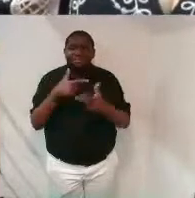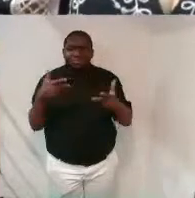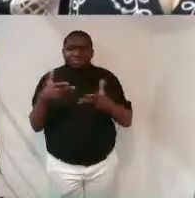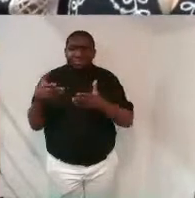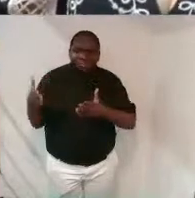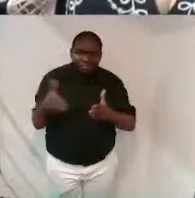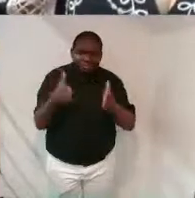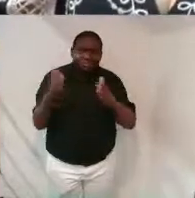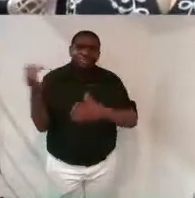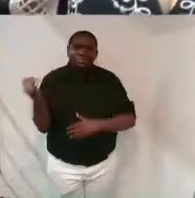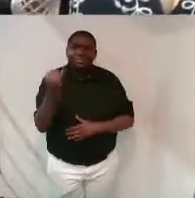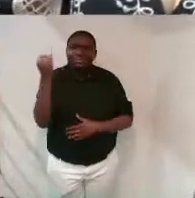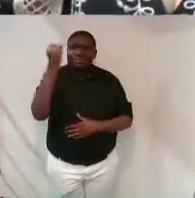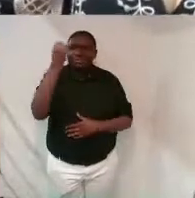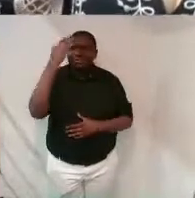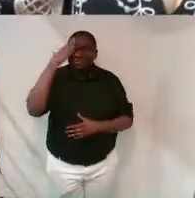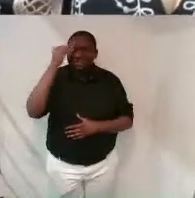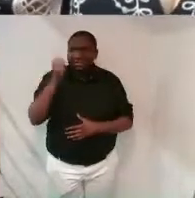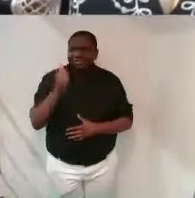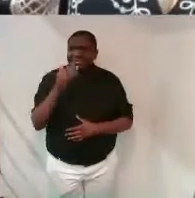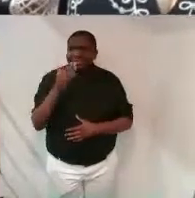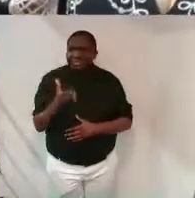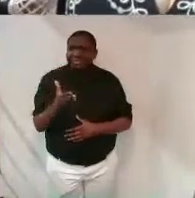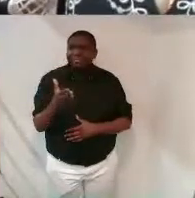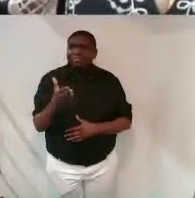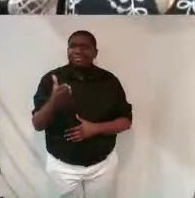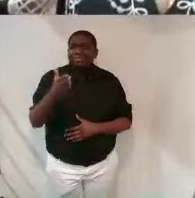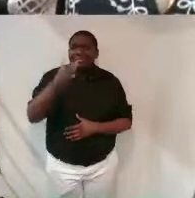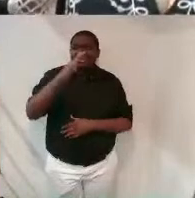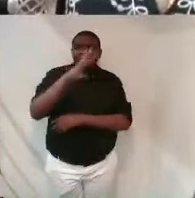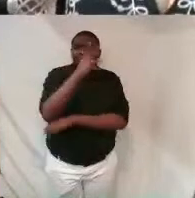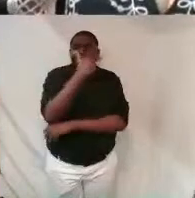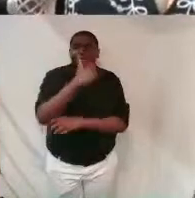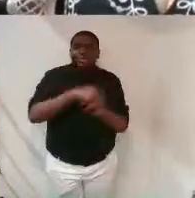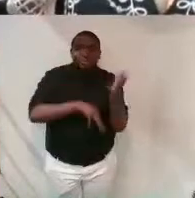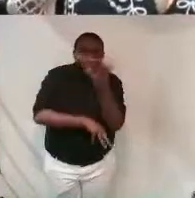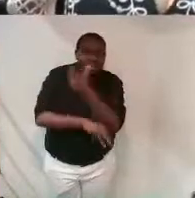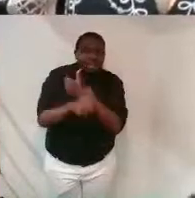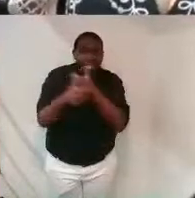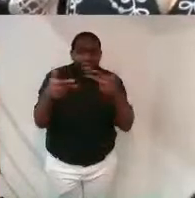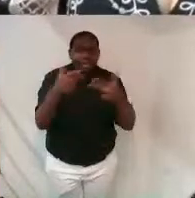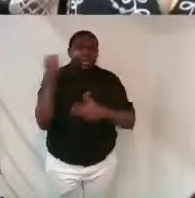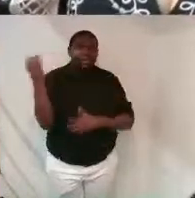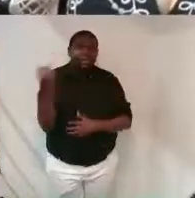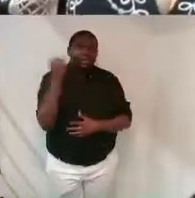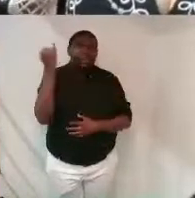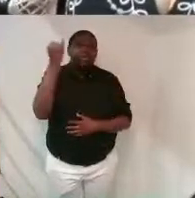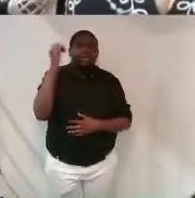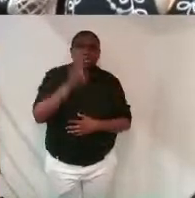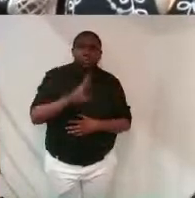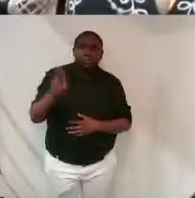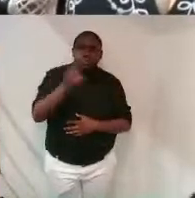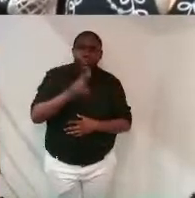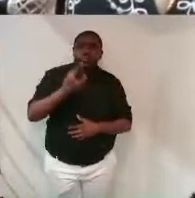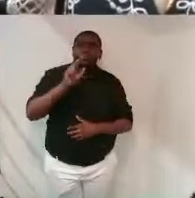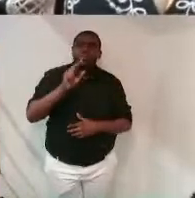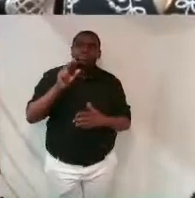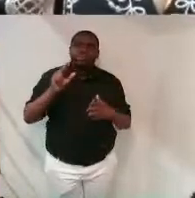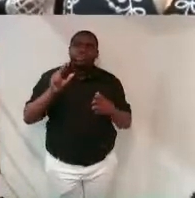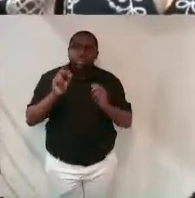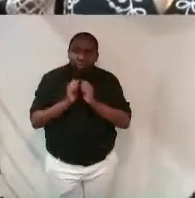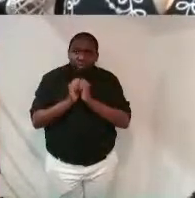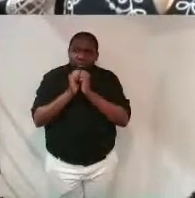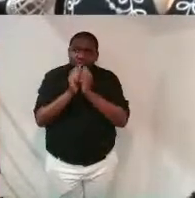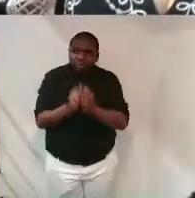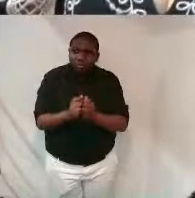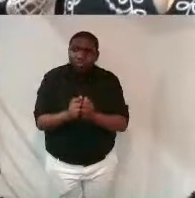é importante destacar e parabenizar a Comissão de Meio Ambiente em relação ao importantíssimo instrumento de cooperação celebrado